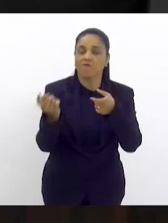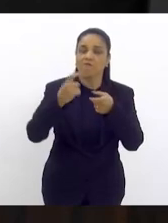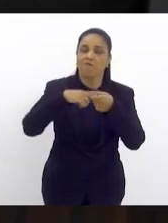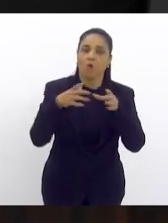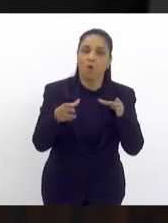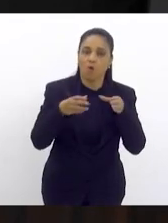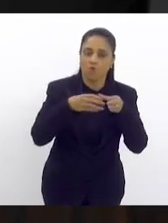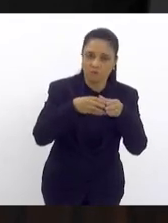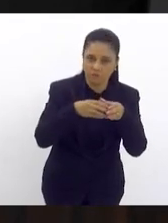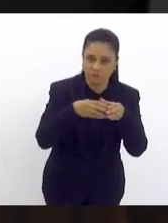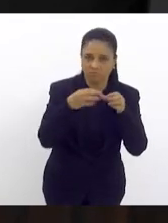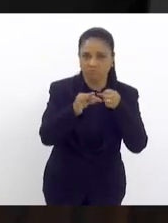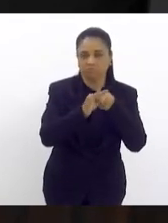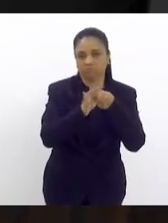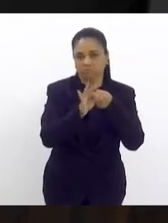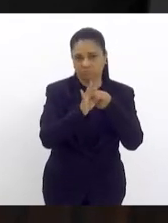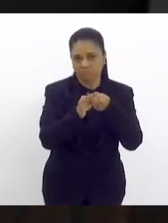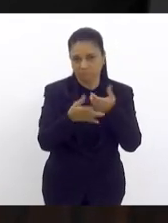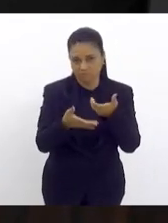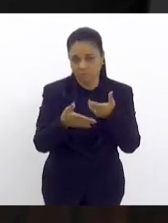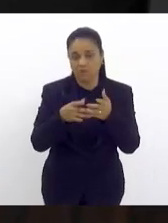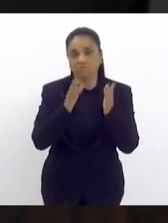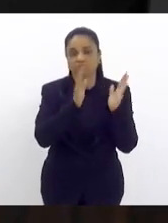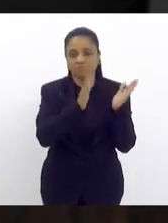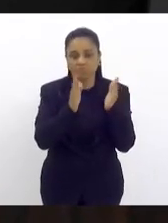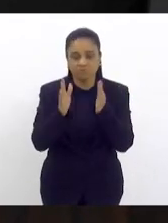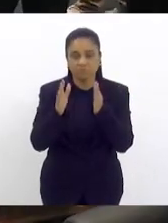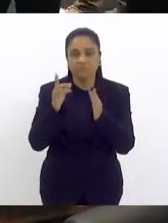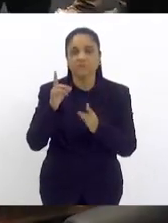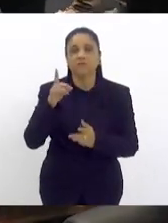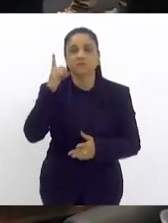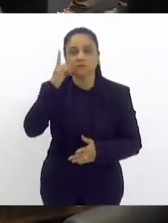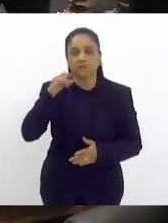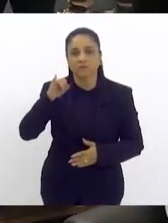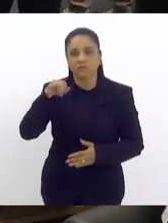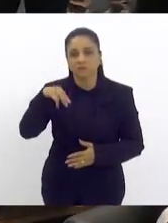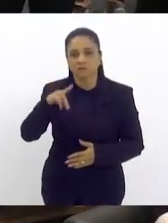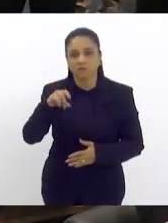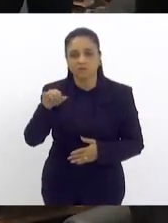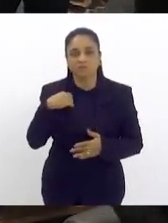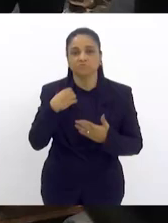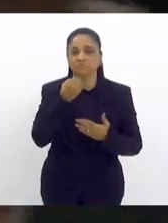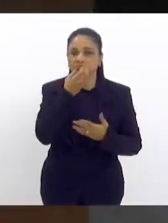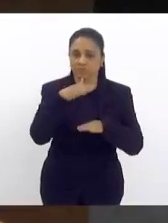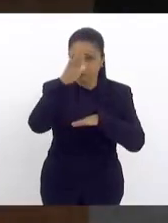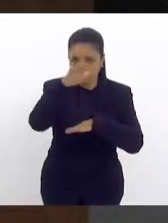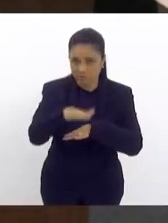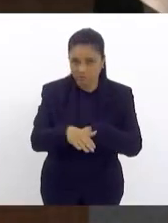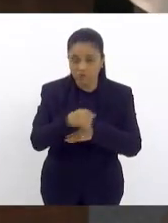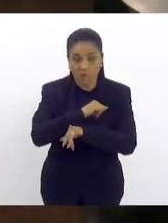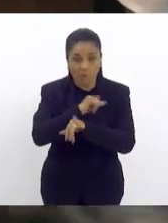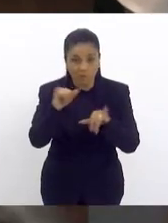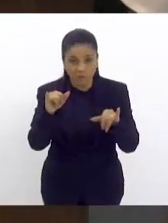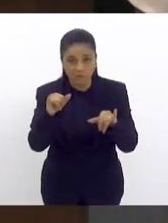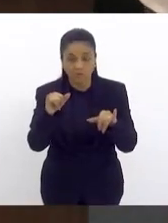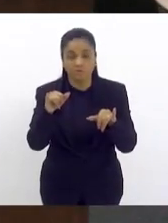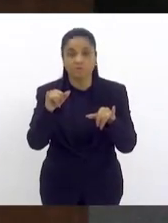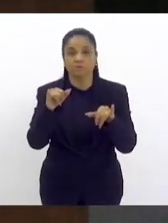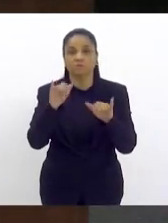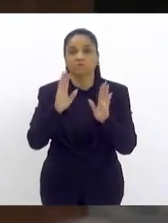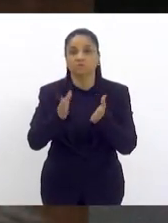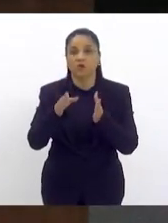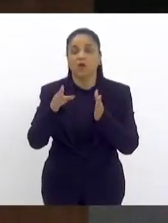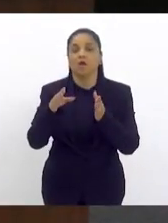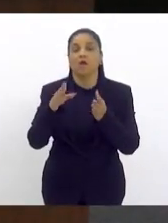as comissões temáticas estão de ordem deputada índia Boa tarde para todos os deputados só para comunicar que a gente protocolou